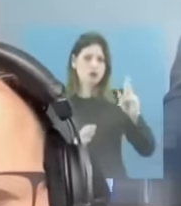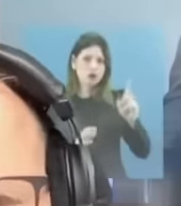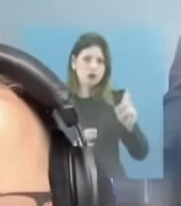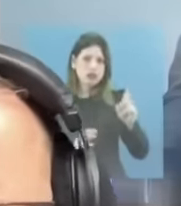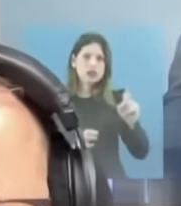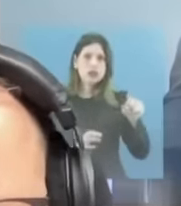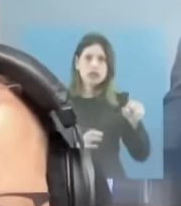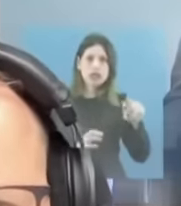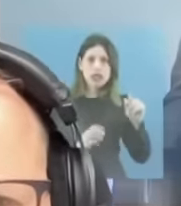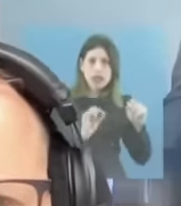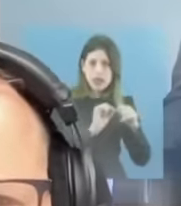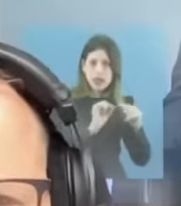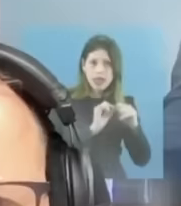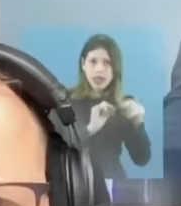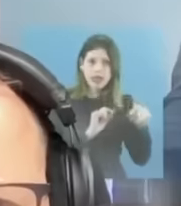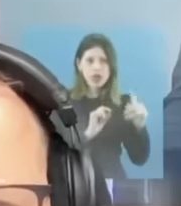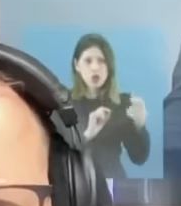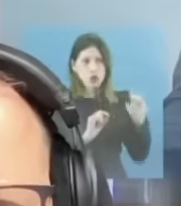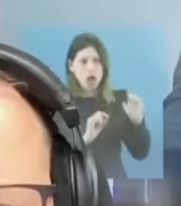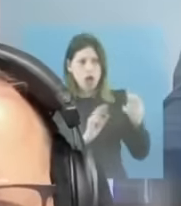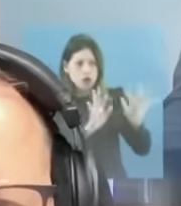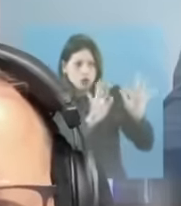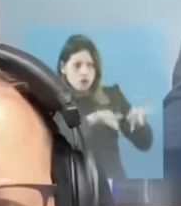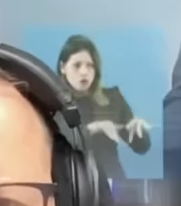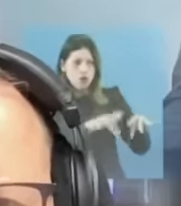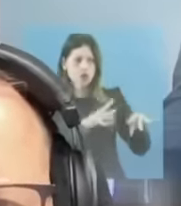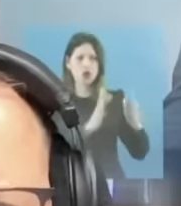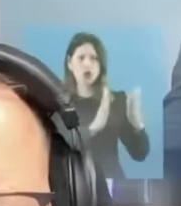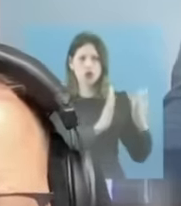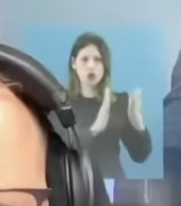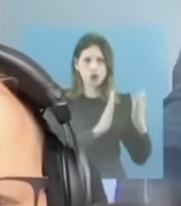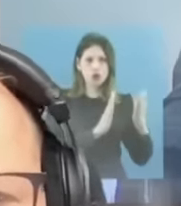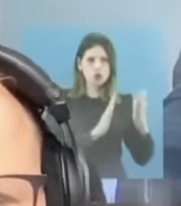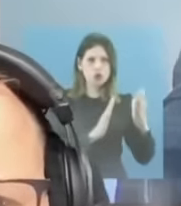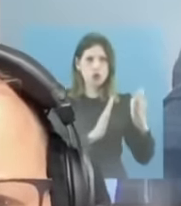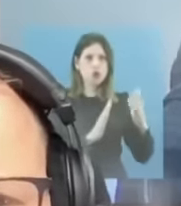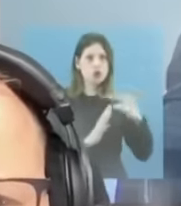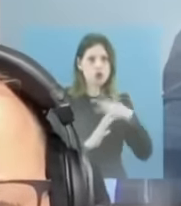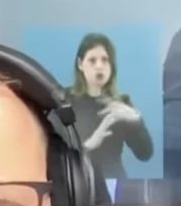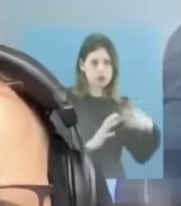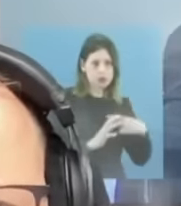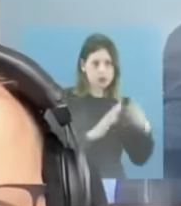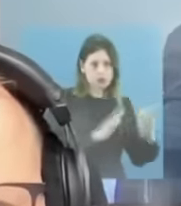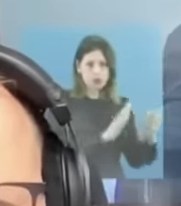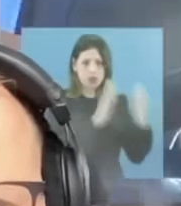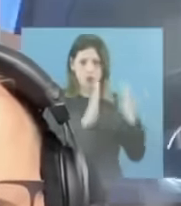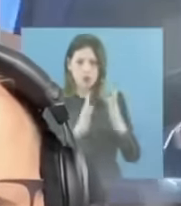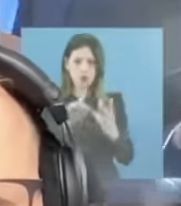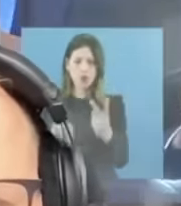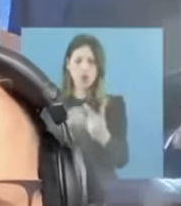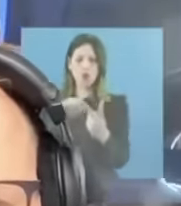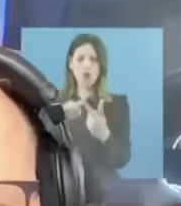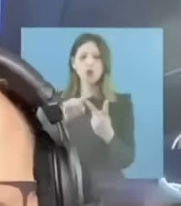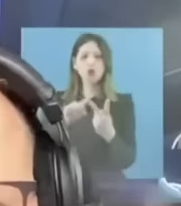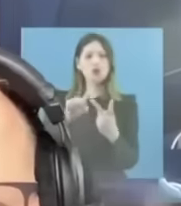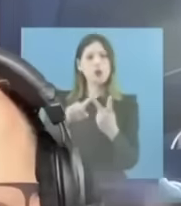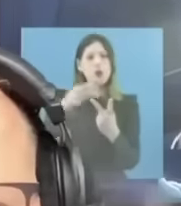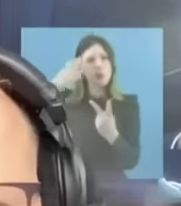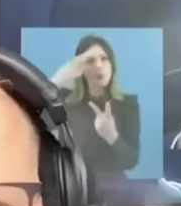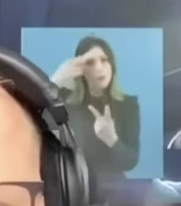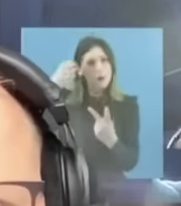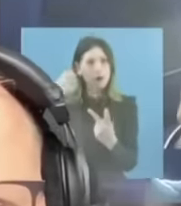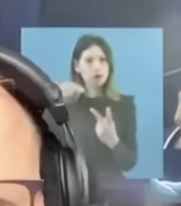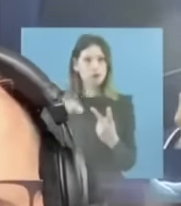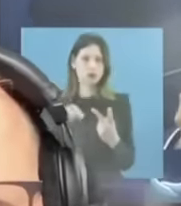que estava no fim do mandato dele no TSE, e o ministro Barroso. Uhum. A pergunta se deve muito